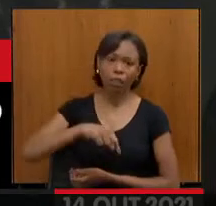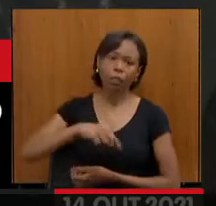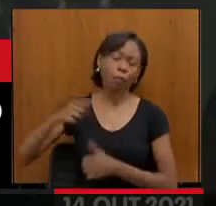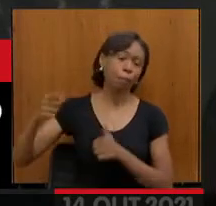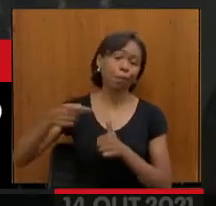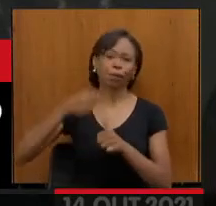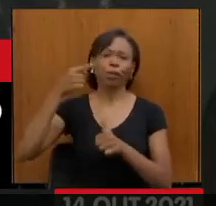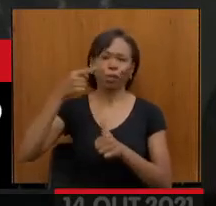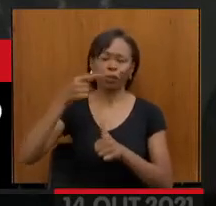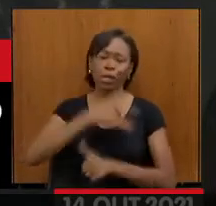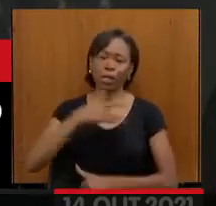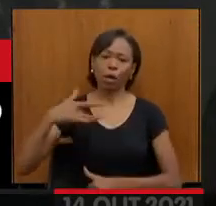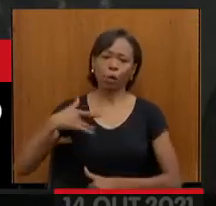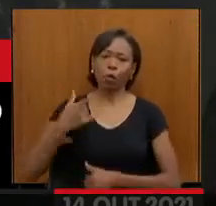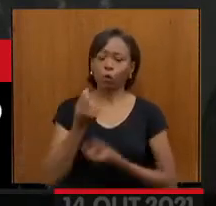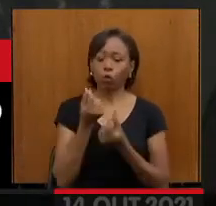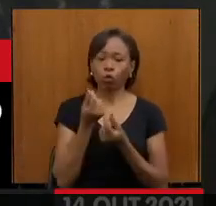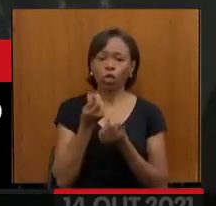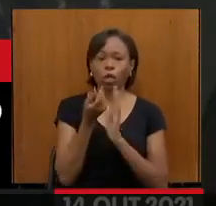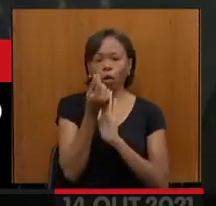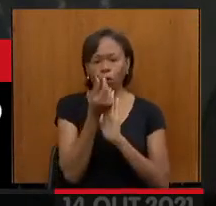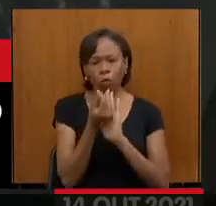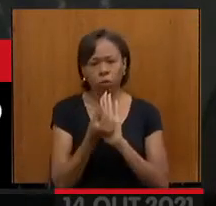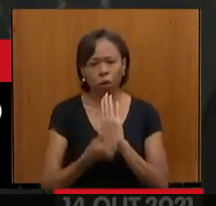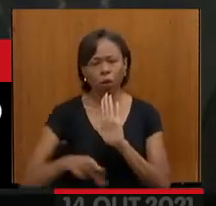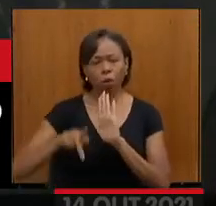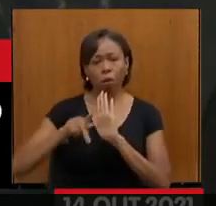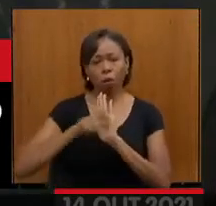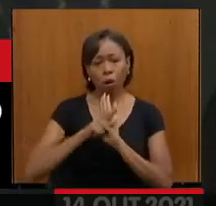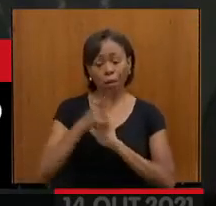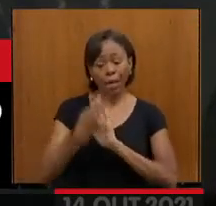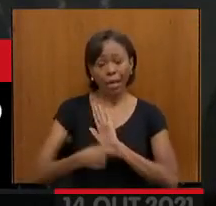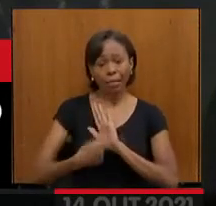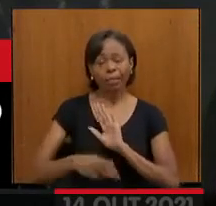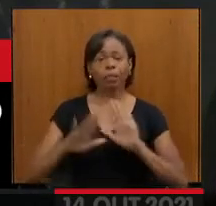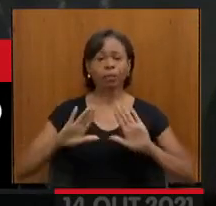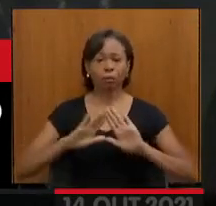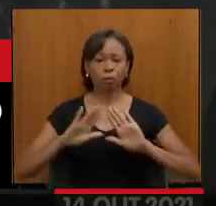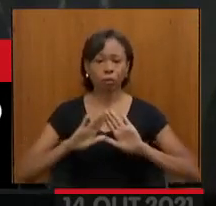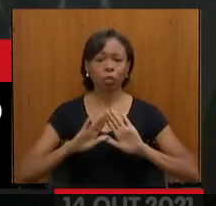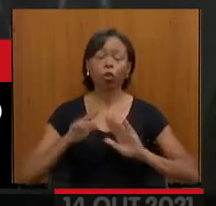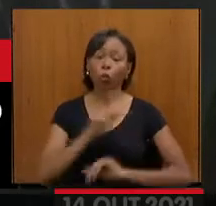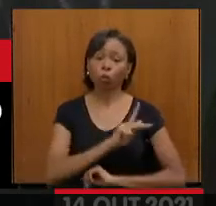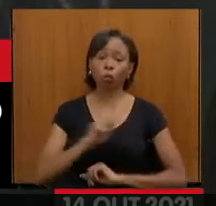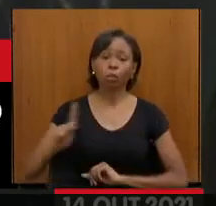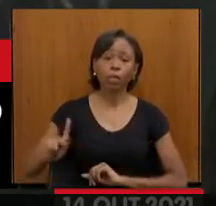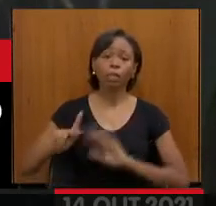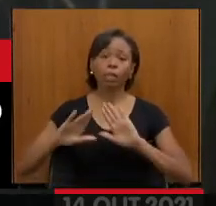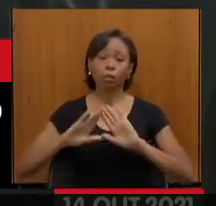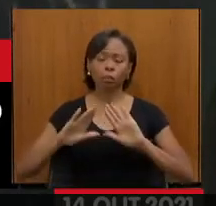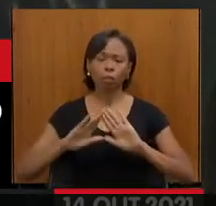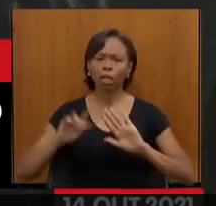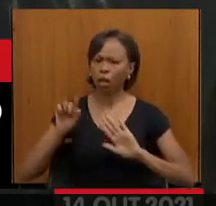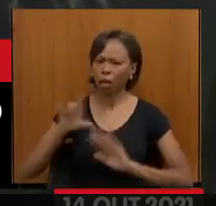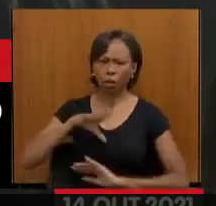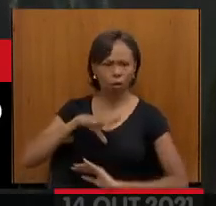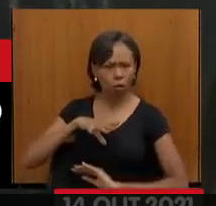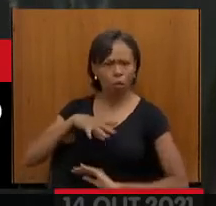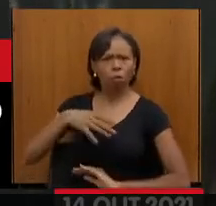público, dentro da Assembleia Legislativa. Saúde pública, ela começa quando o presidente Agostinho Patrus, de maneira muito